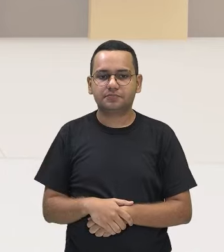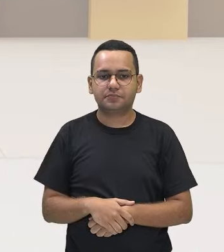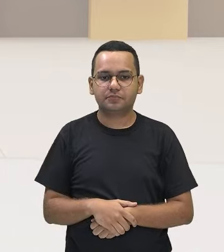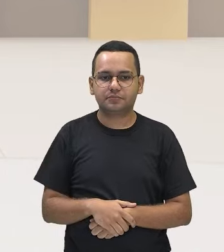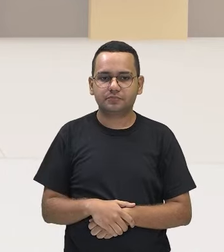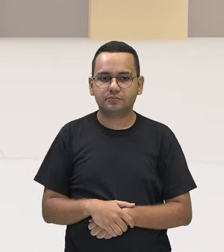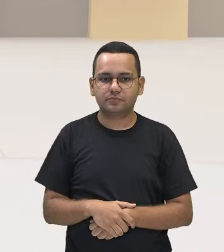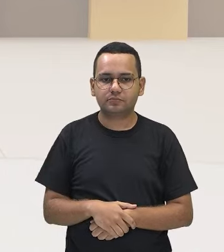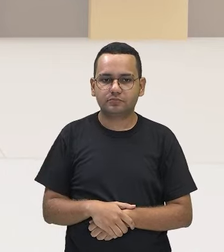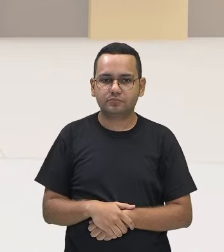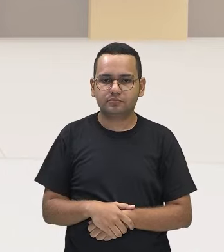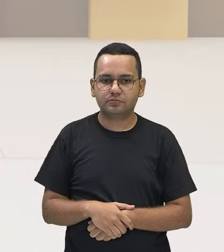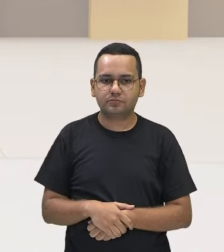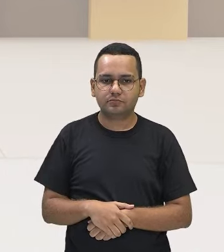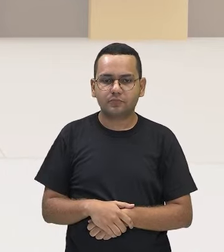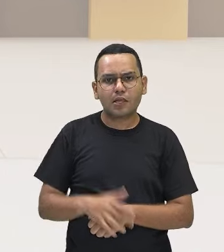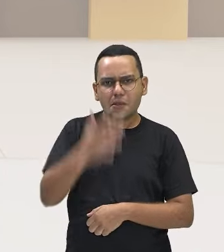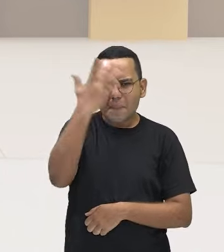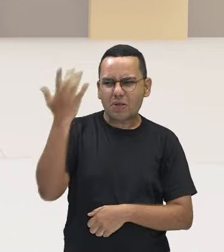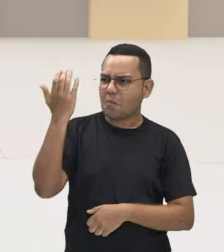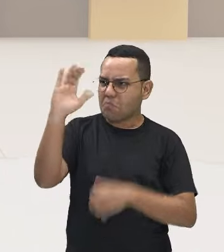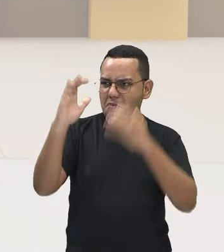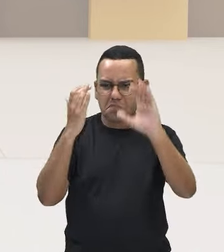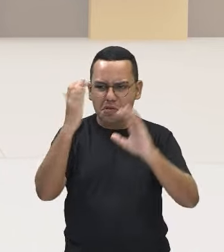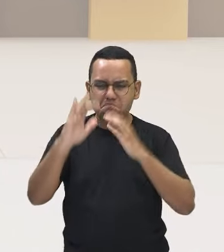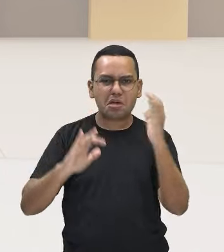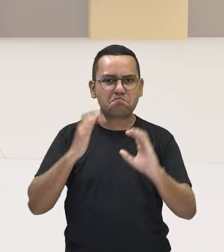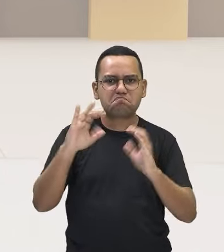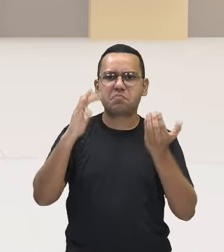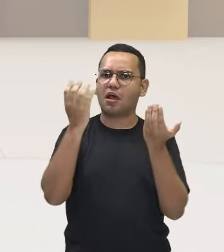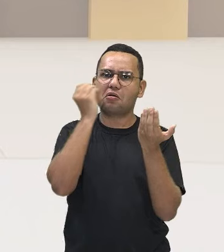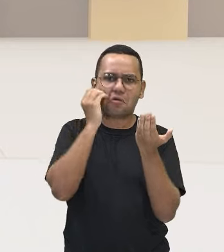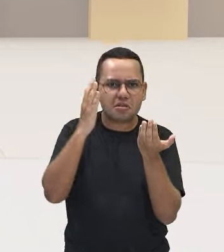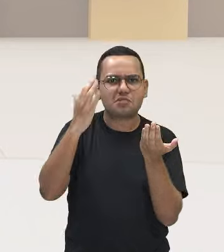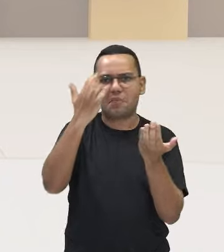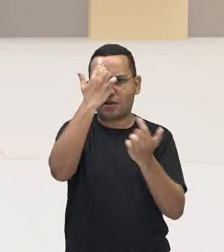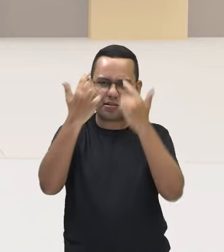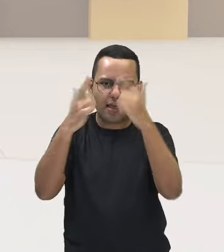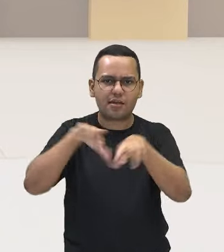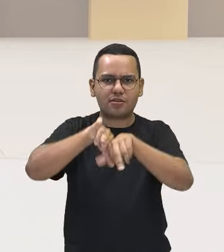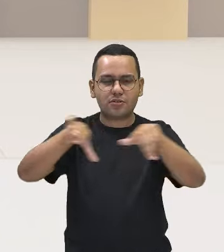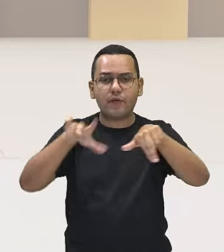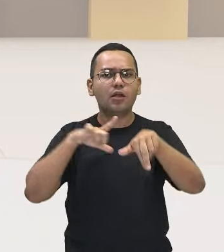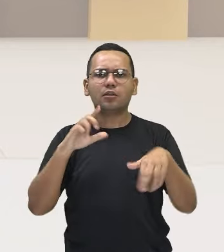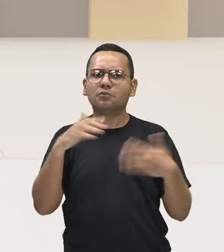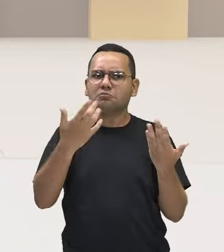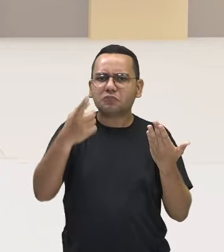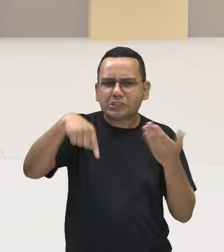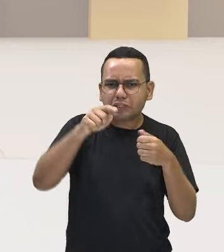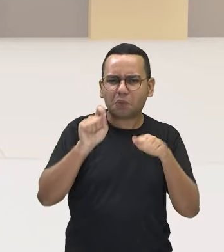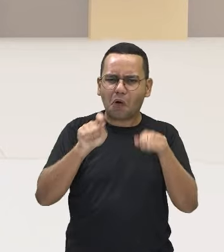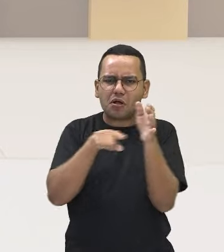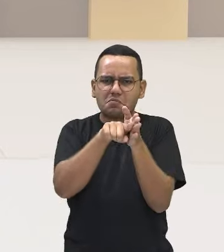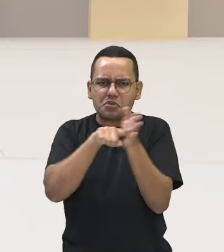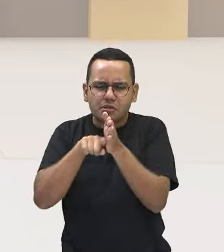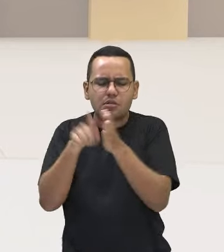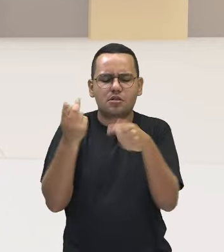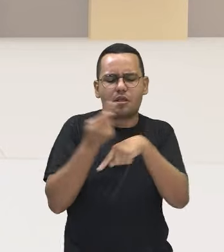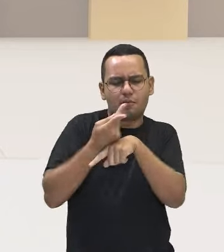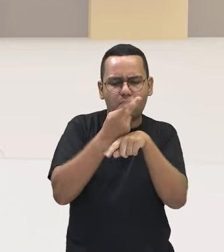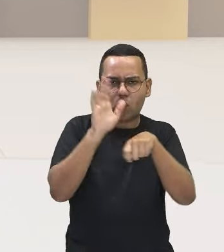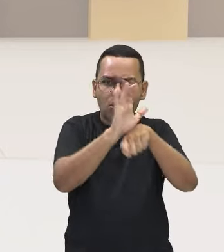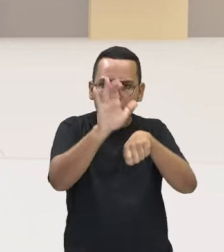pessoas estão compartilhando muito conhecimento. A gente tem que usar isso a nosso favor. Então, pesquisa lá cursos, workshops de como a gente pode